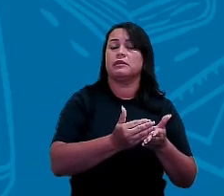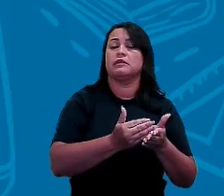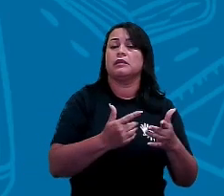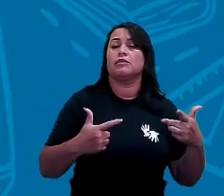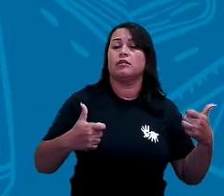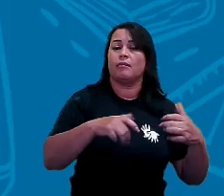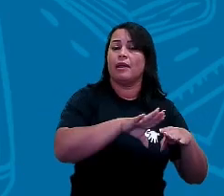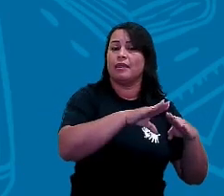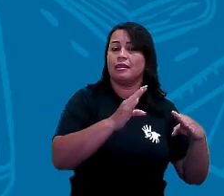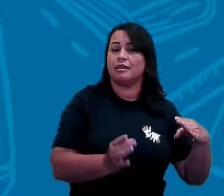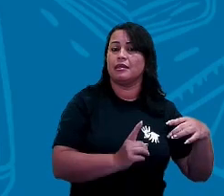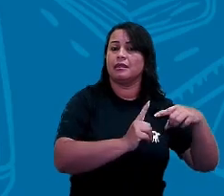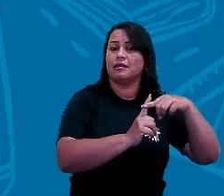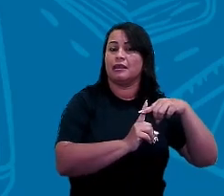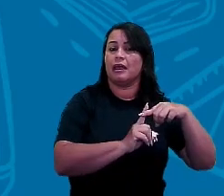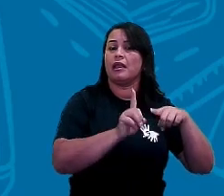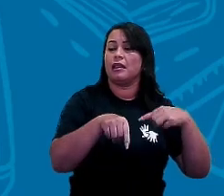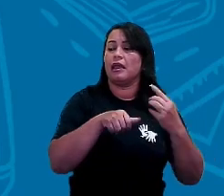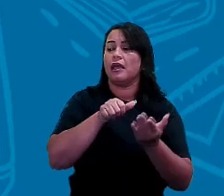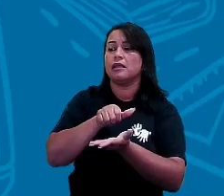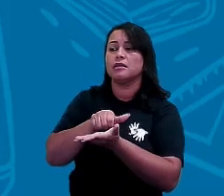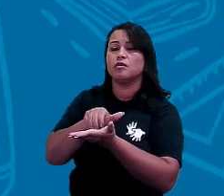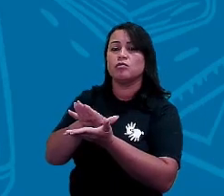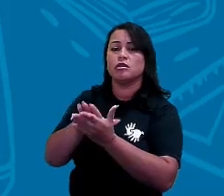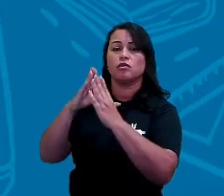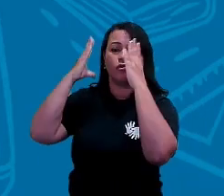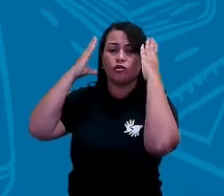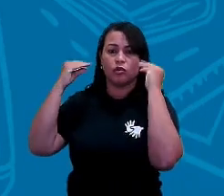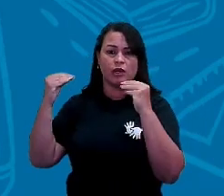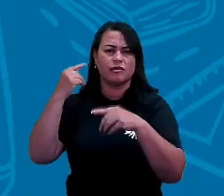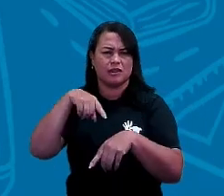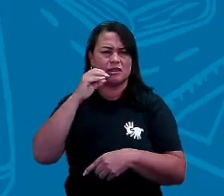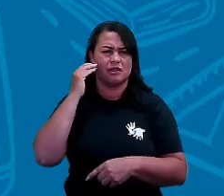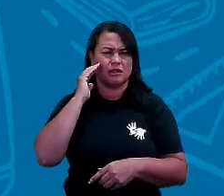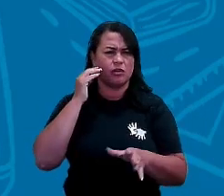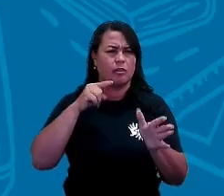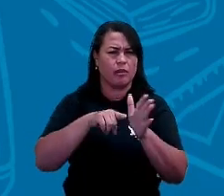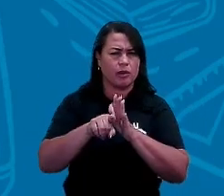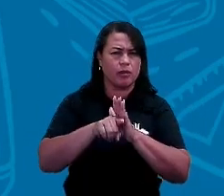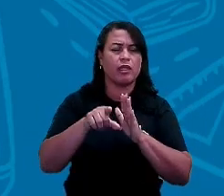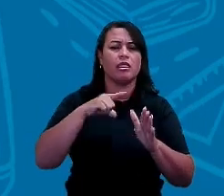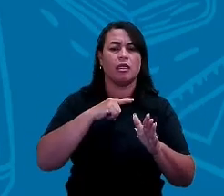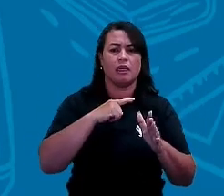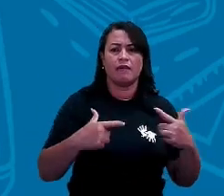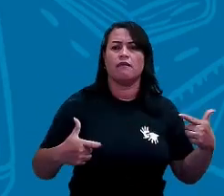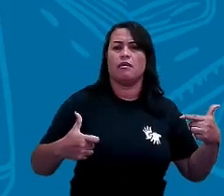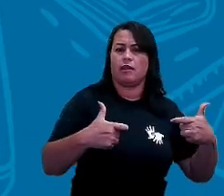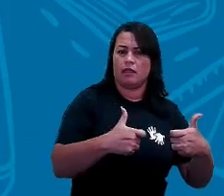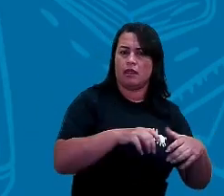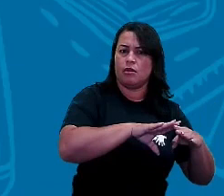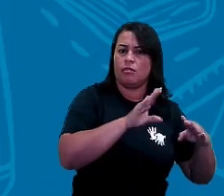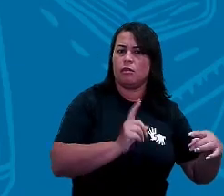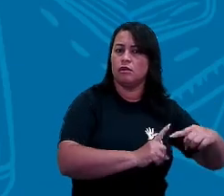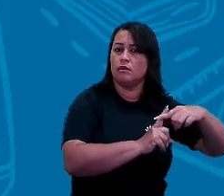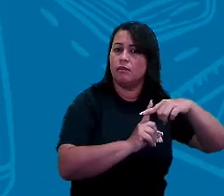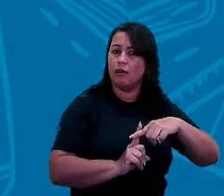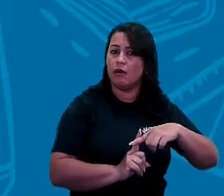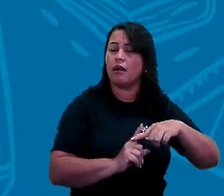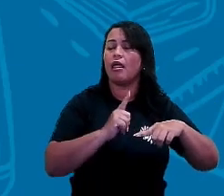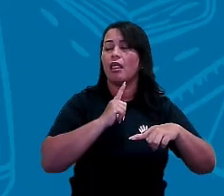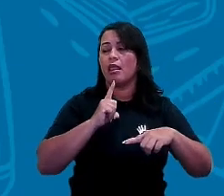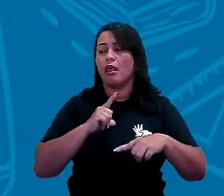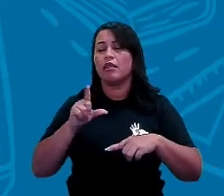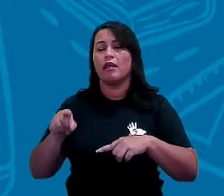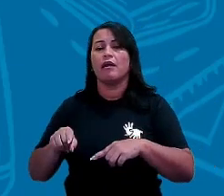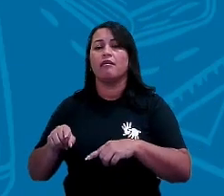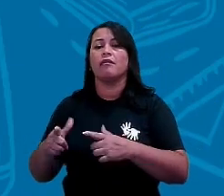dos holandeses. Tá bom? Então, vocês entenderam, gente? A gente teve a Batalha do Monte das Tabocas e a Batalha do